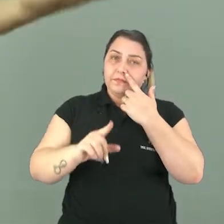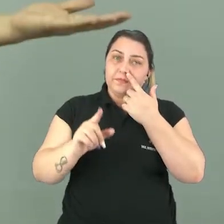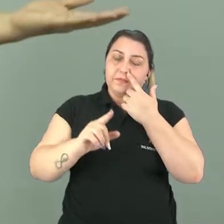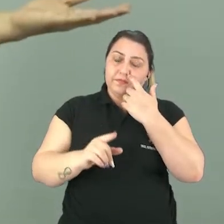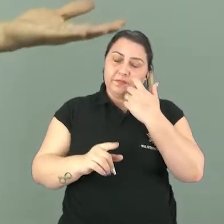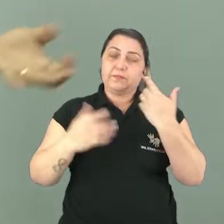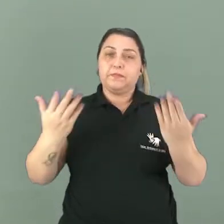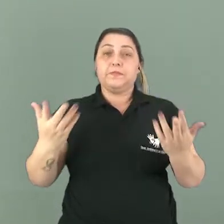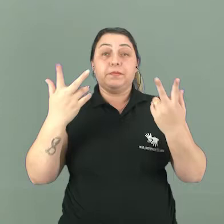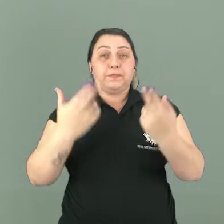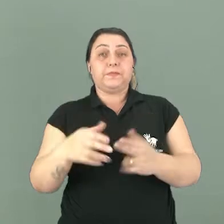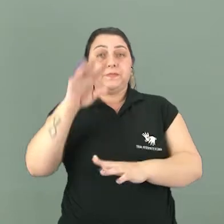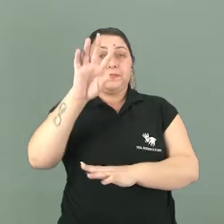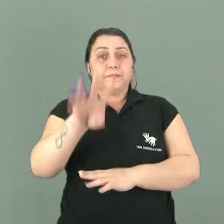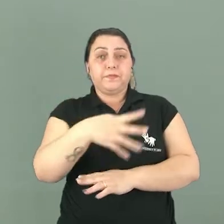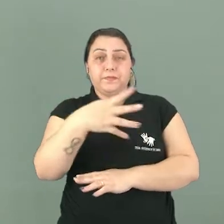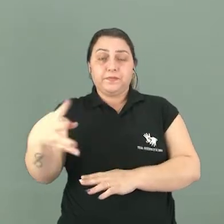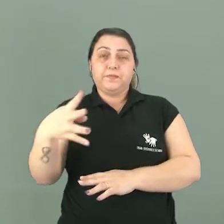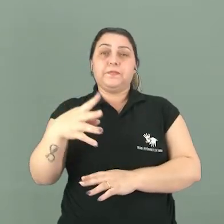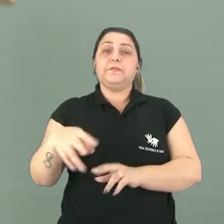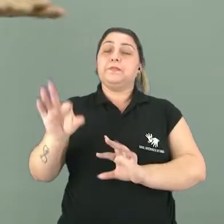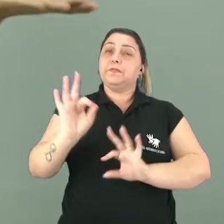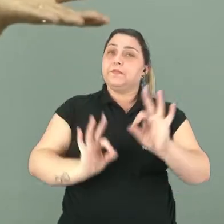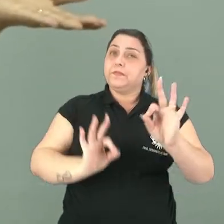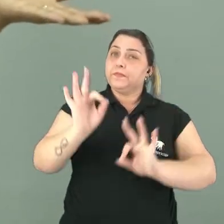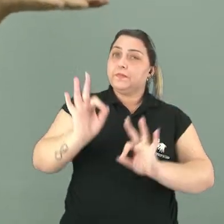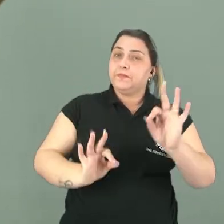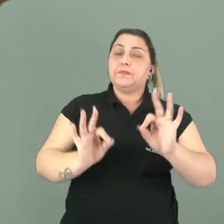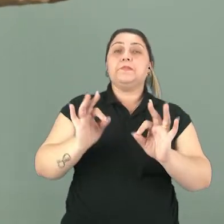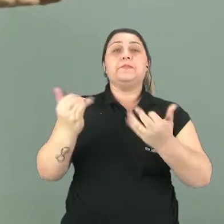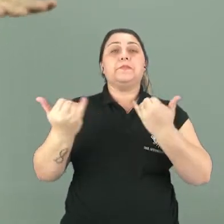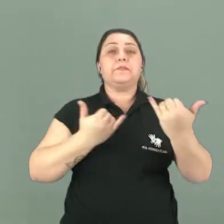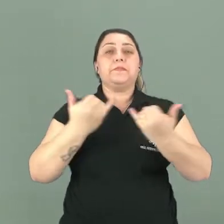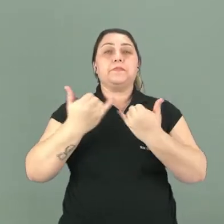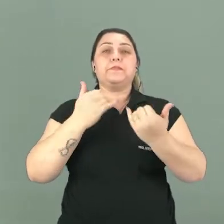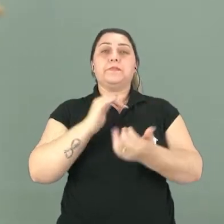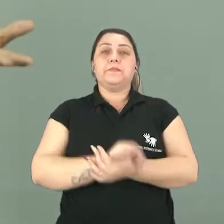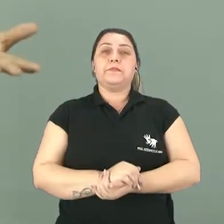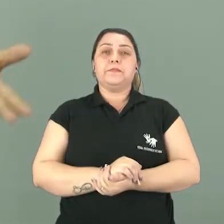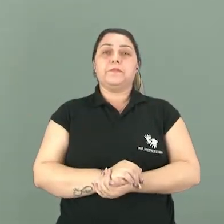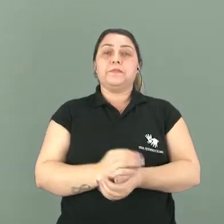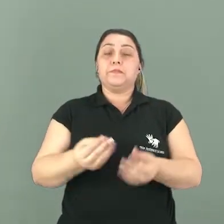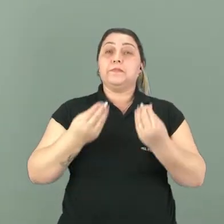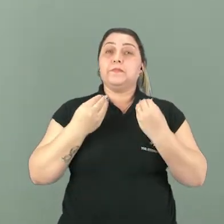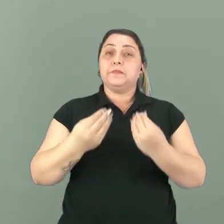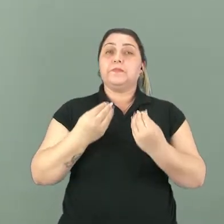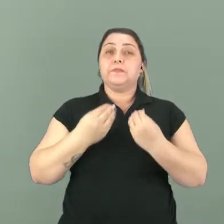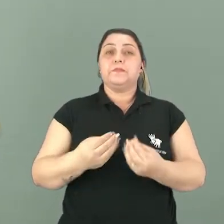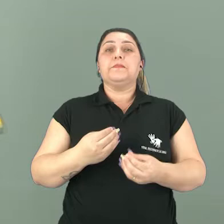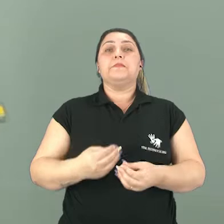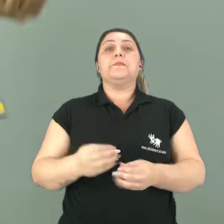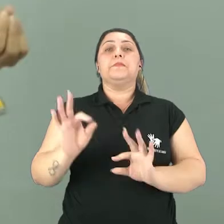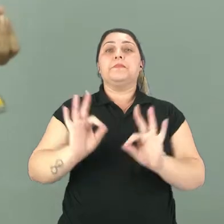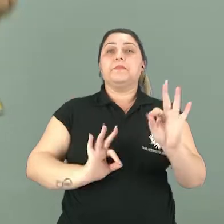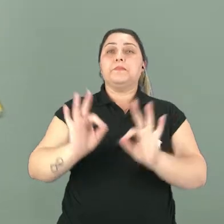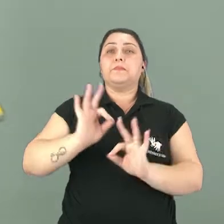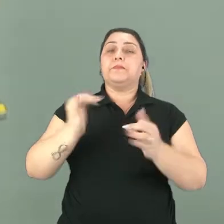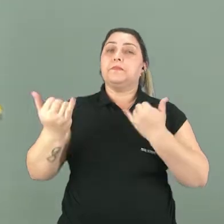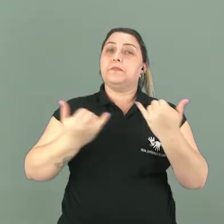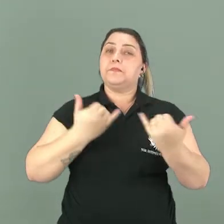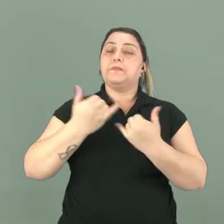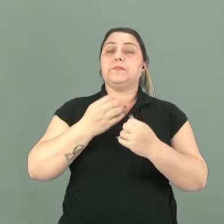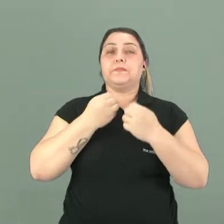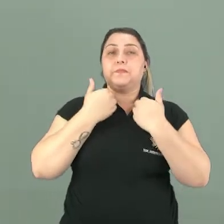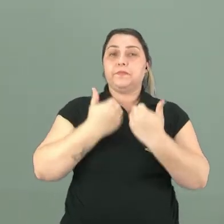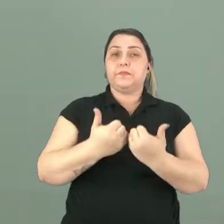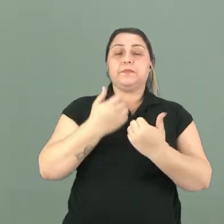gráficos, assim como as tabelas, para quê? Para organizar dados. Isso mesmo. Então, para que ele serve? Para organizar dados.